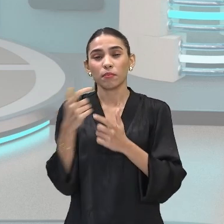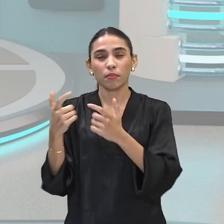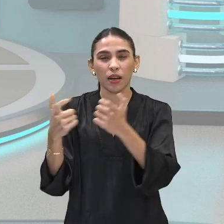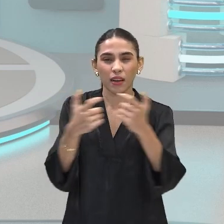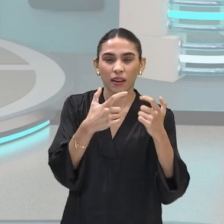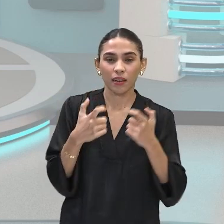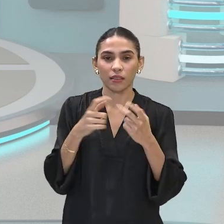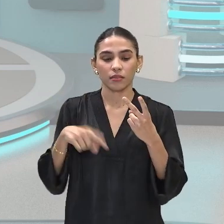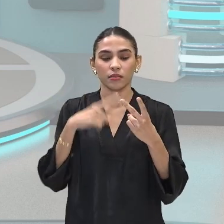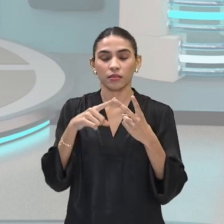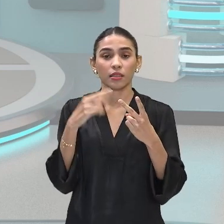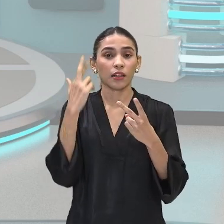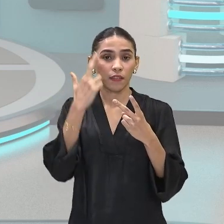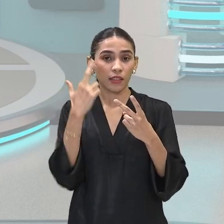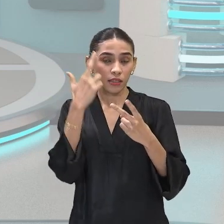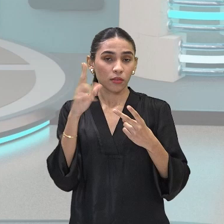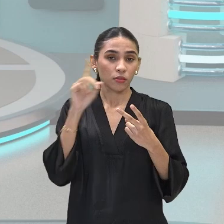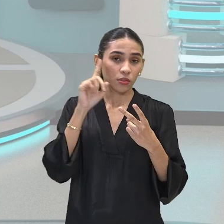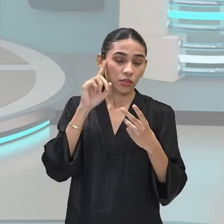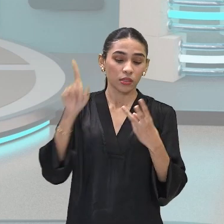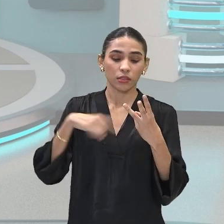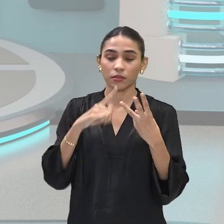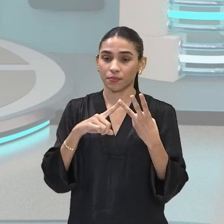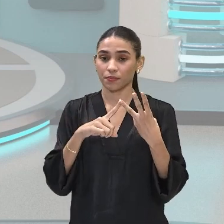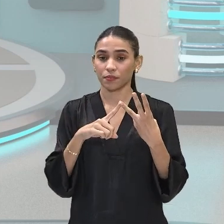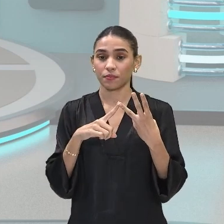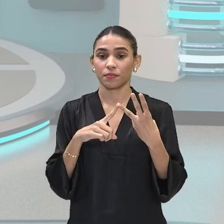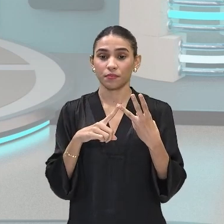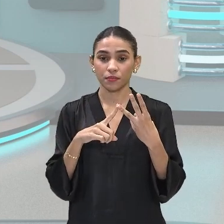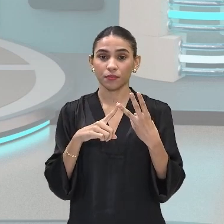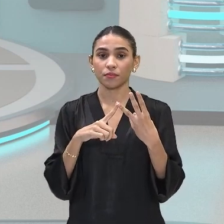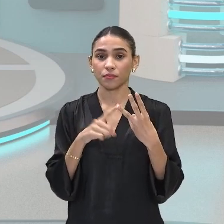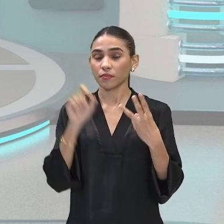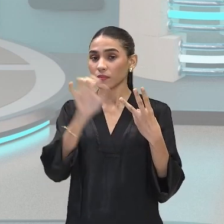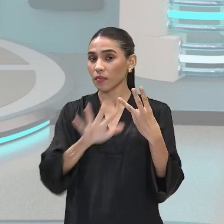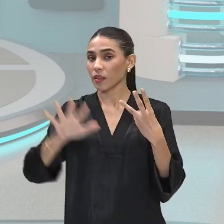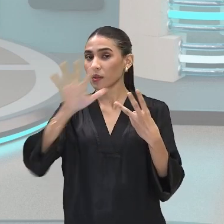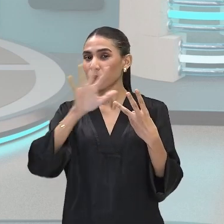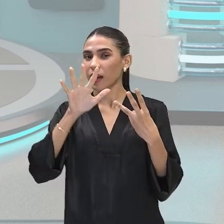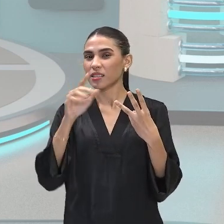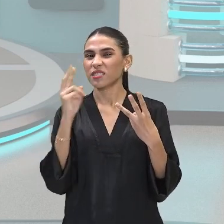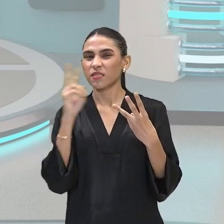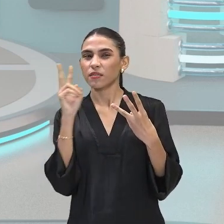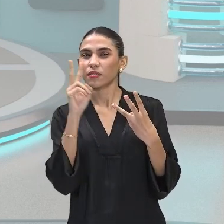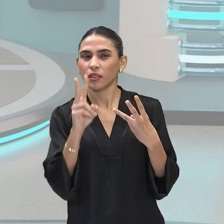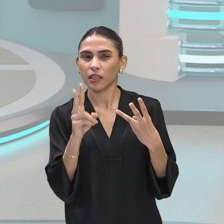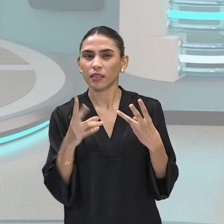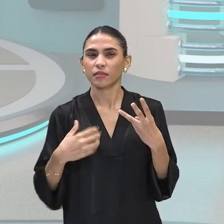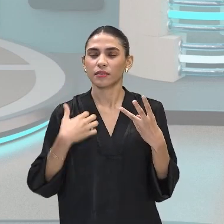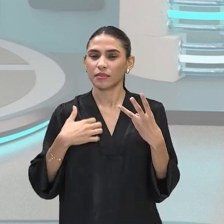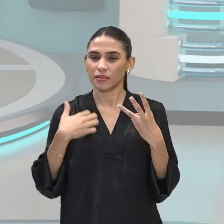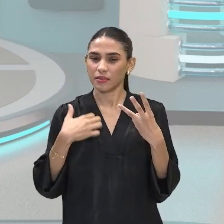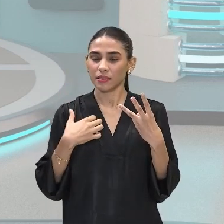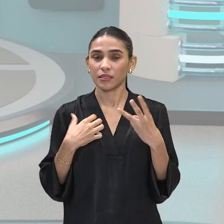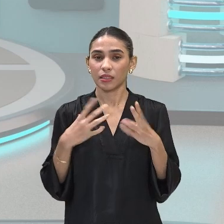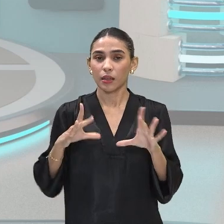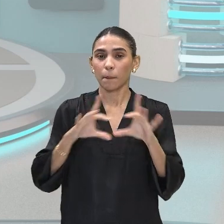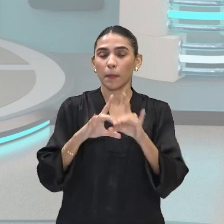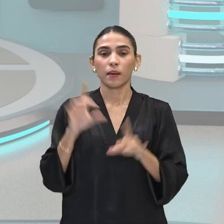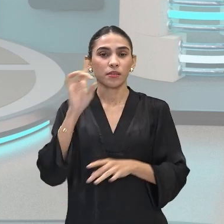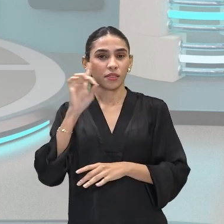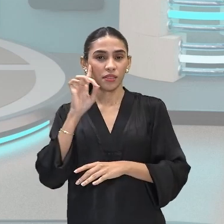questão da reflexão do cotidiano, vimos também imagens que nos tiram da zona de conforto com coisas do nosso dia a